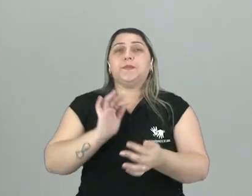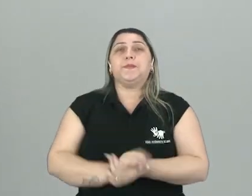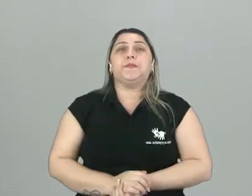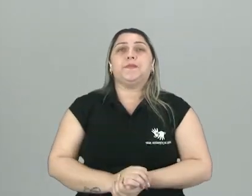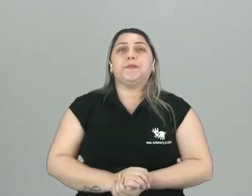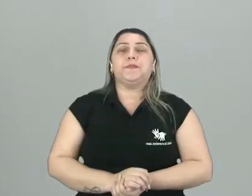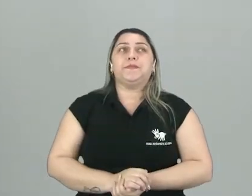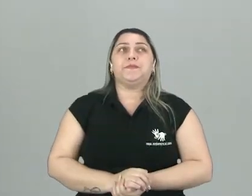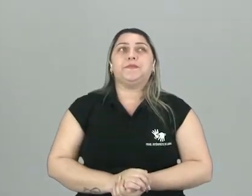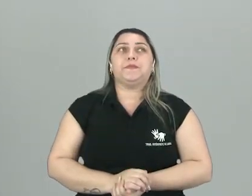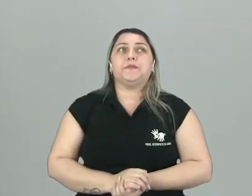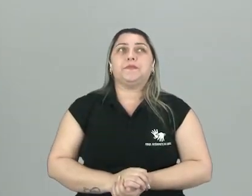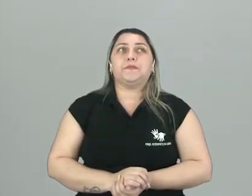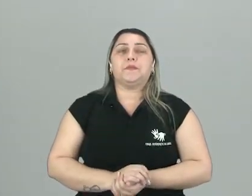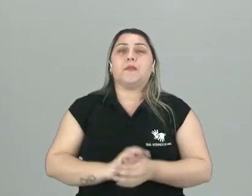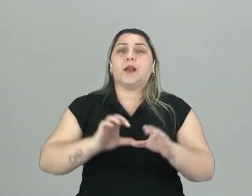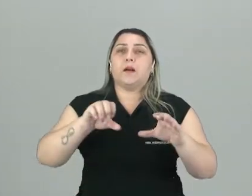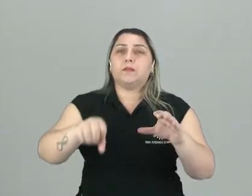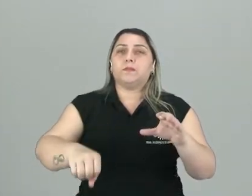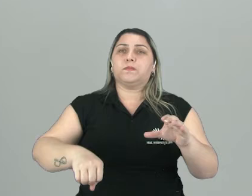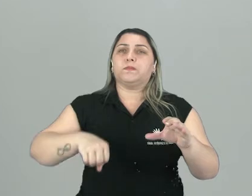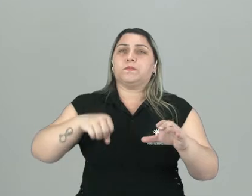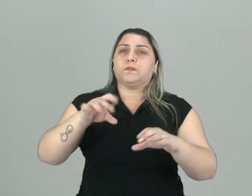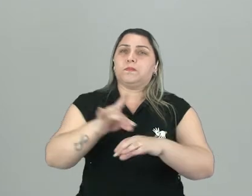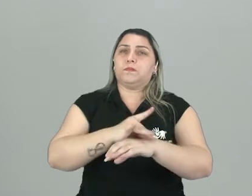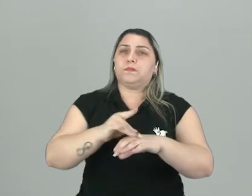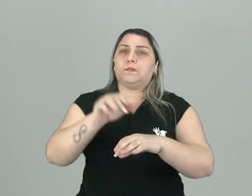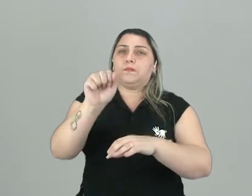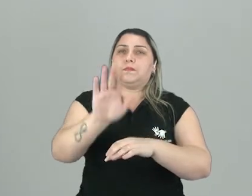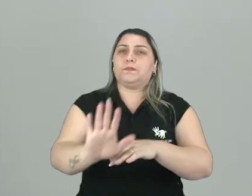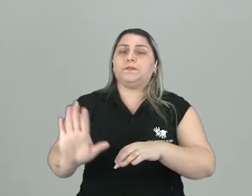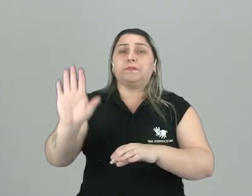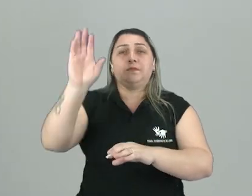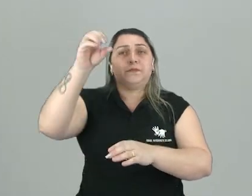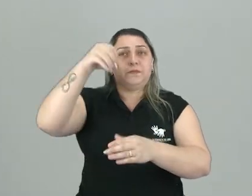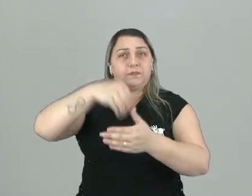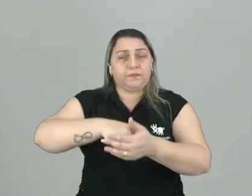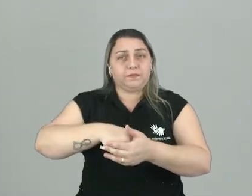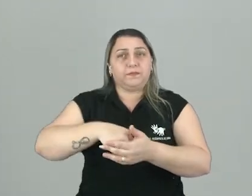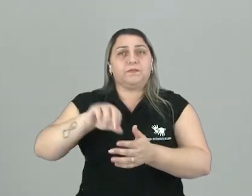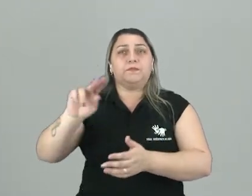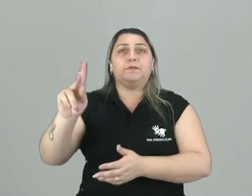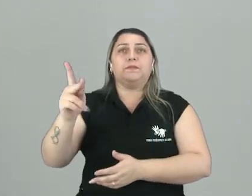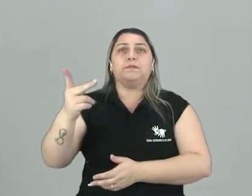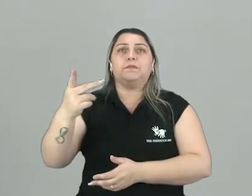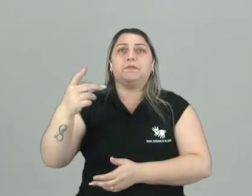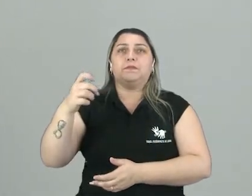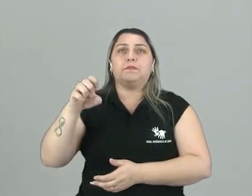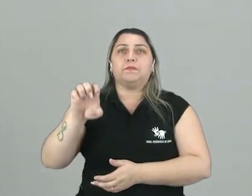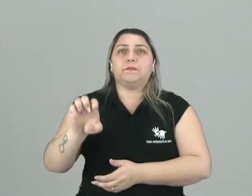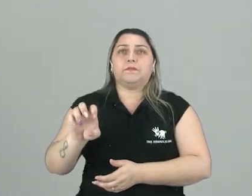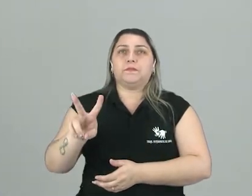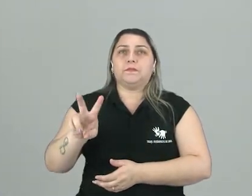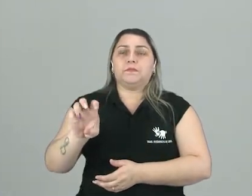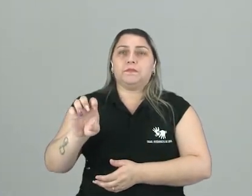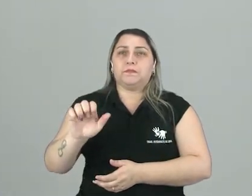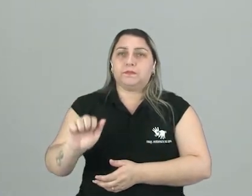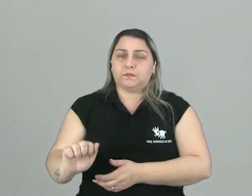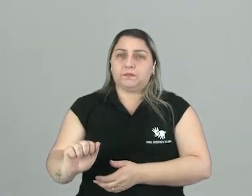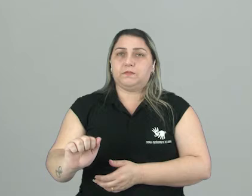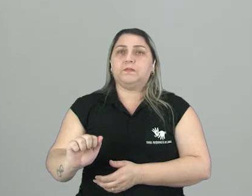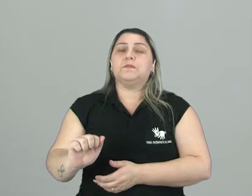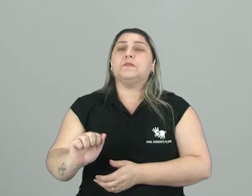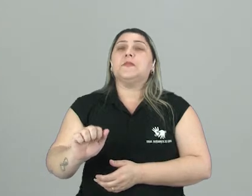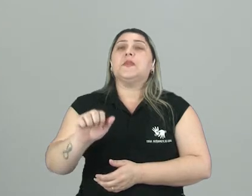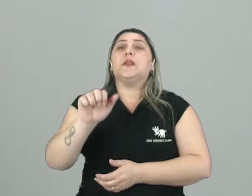com essas borrachas asiáticas que foram plantadas, essa Aeves brasiliensis, que vai ser plantada lá nas colônias